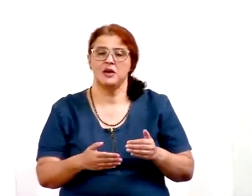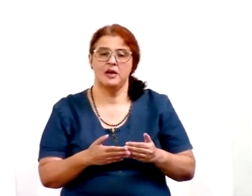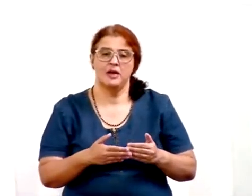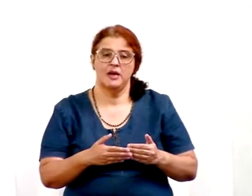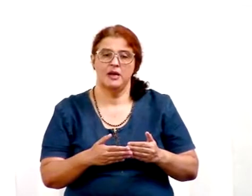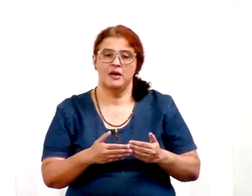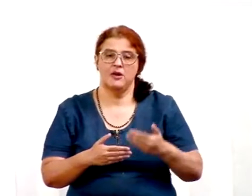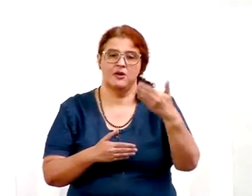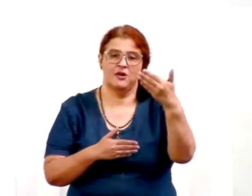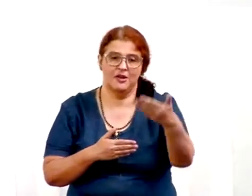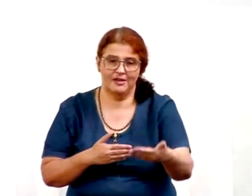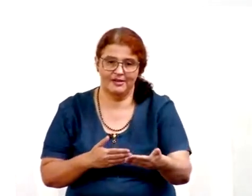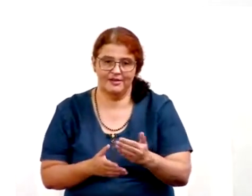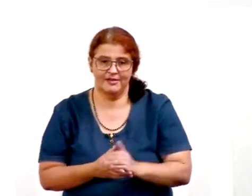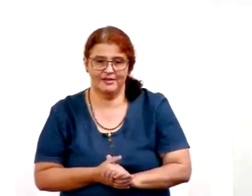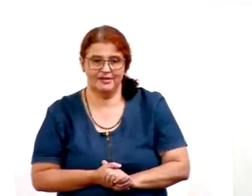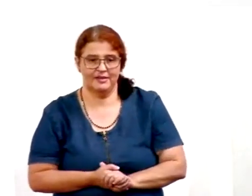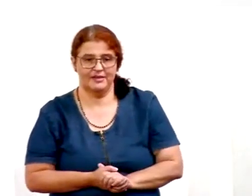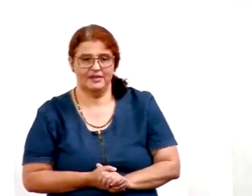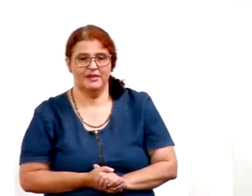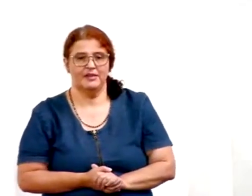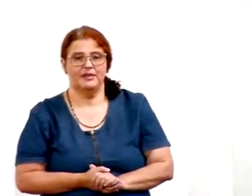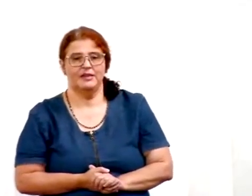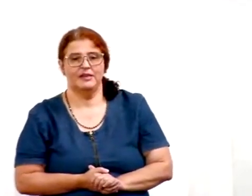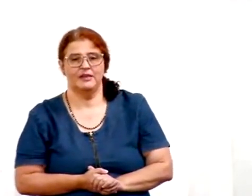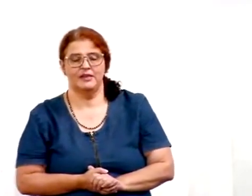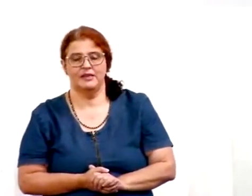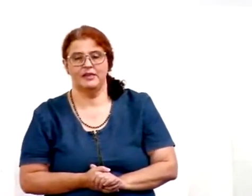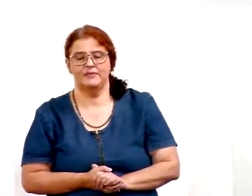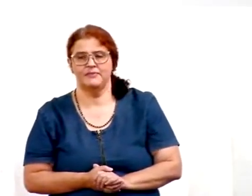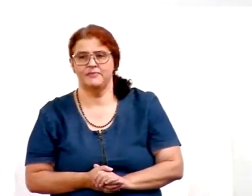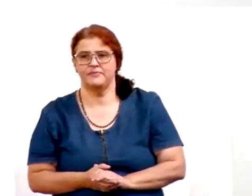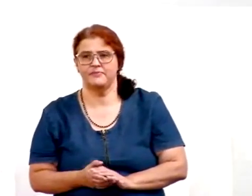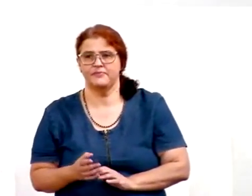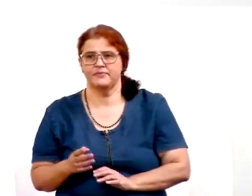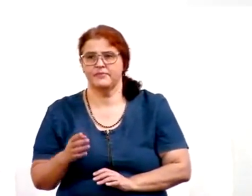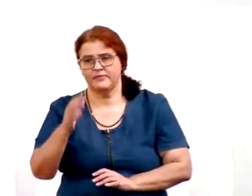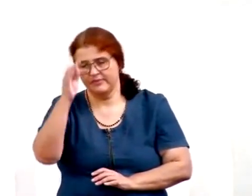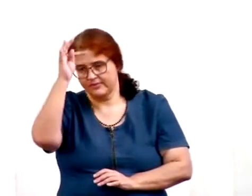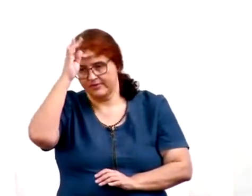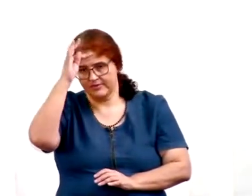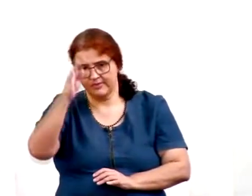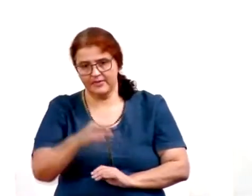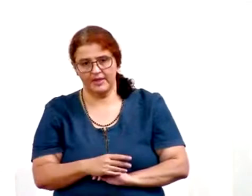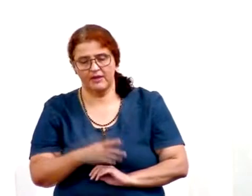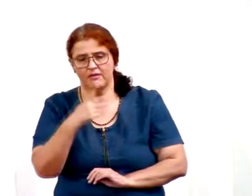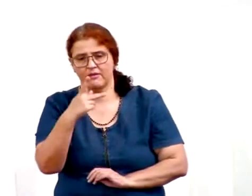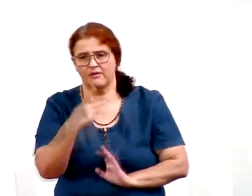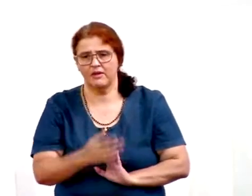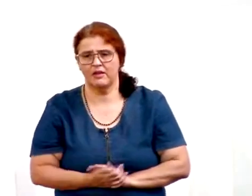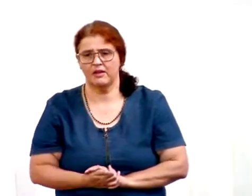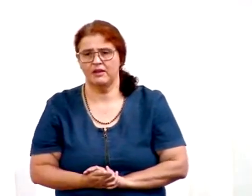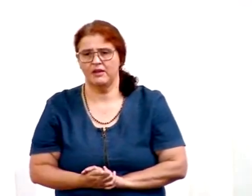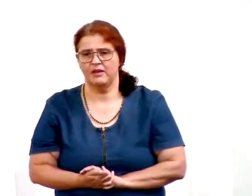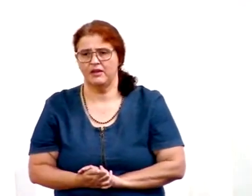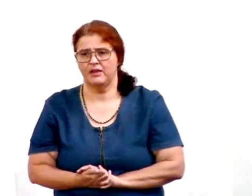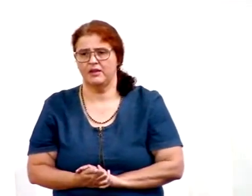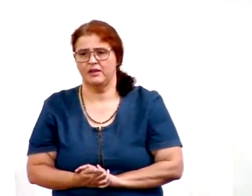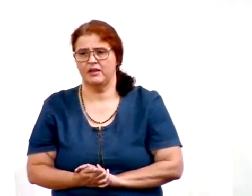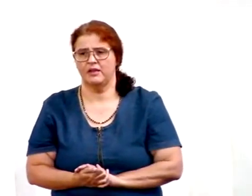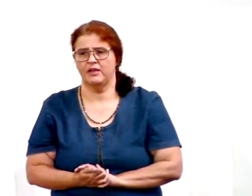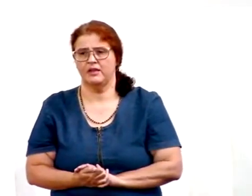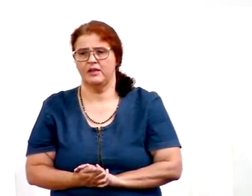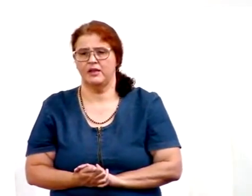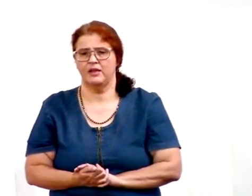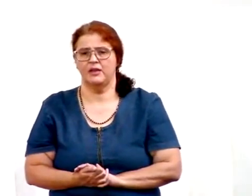pessoas têm. E Tiago vai falar, ou vai usar uma expressão forte, quando ele diz que o problema é uma